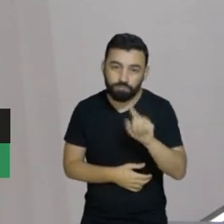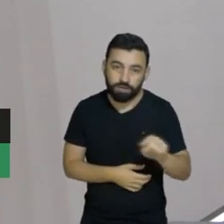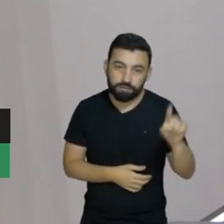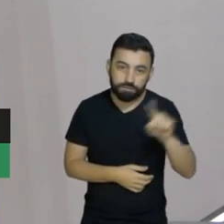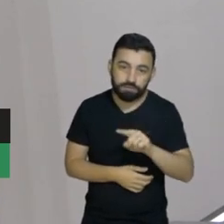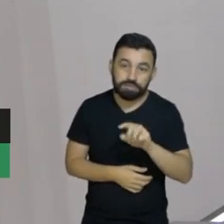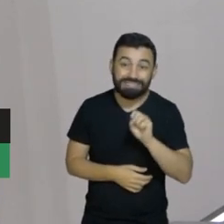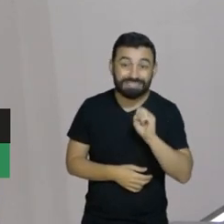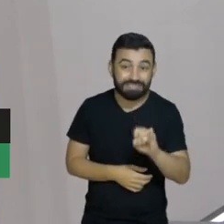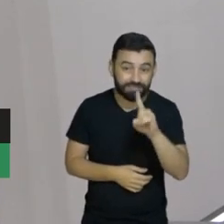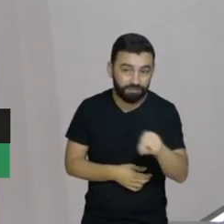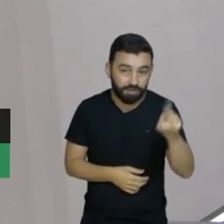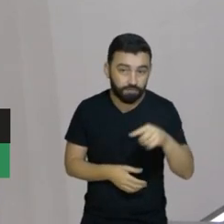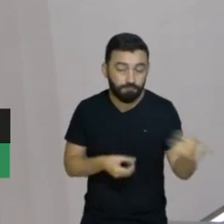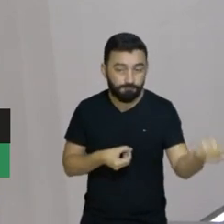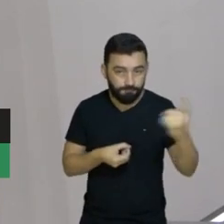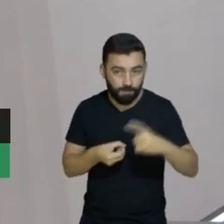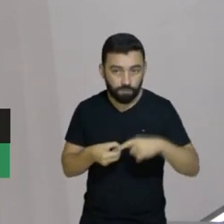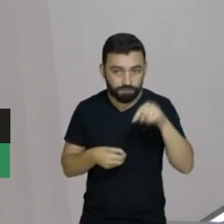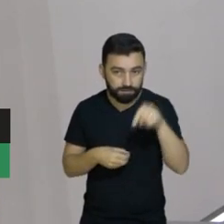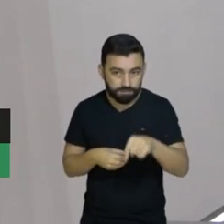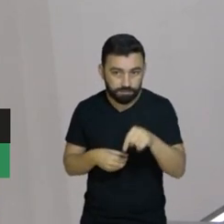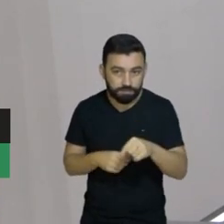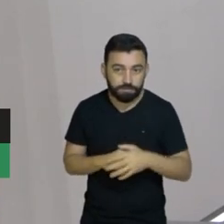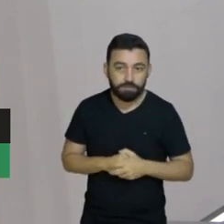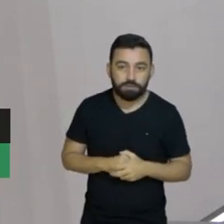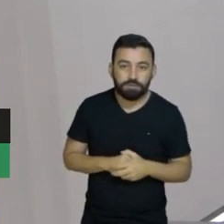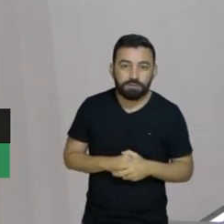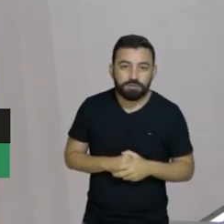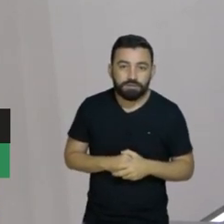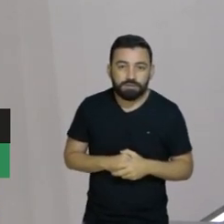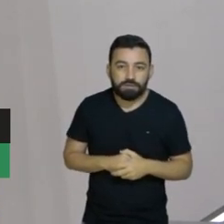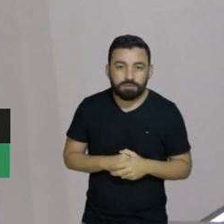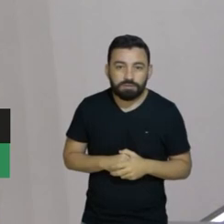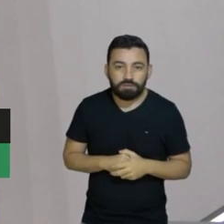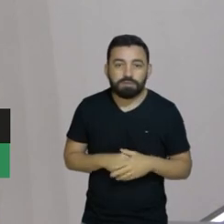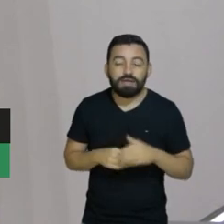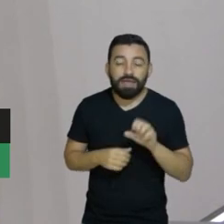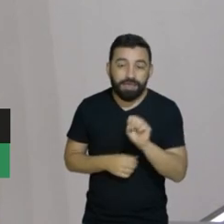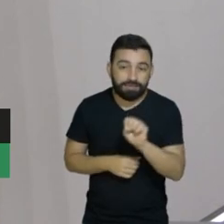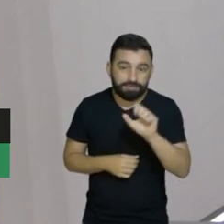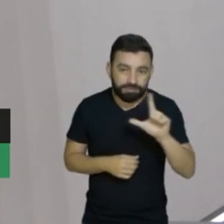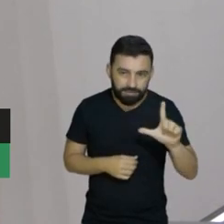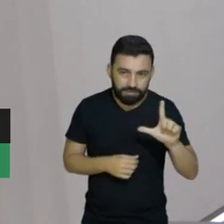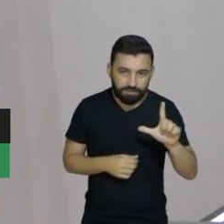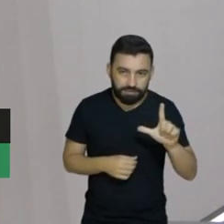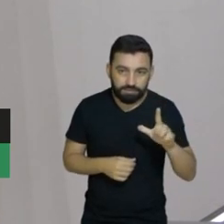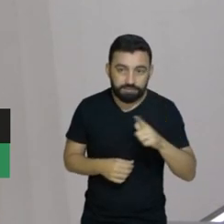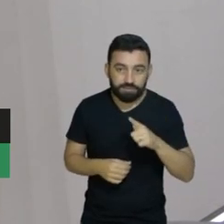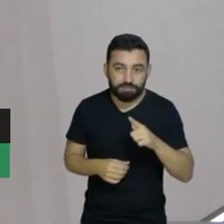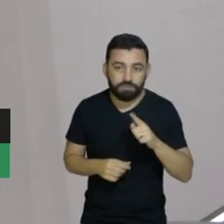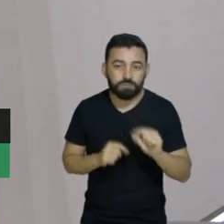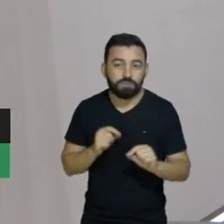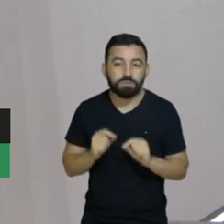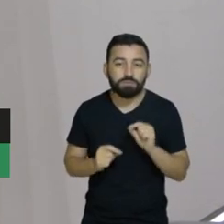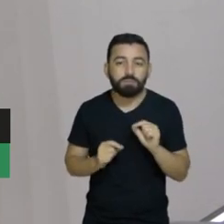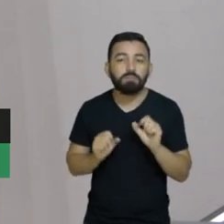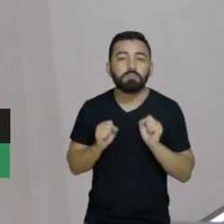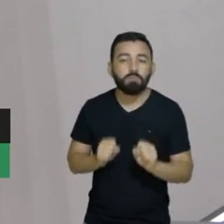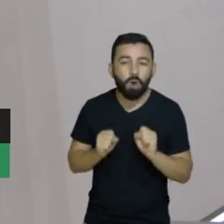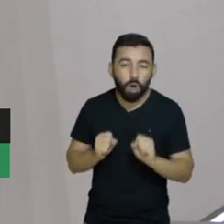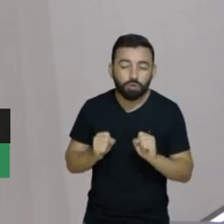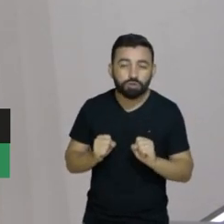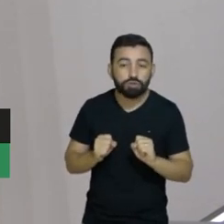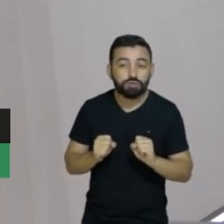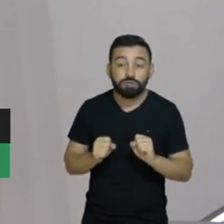for vetado, retornar à casa, enfim. O fato é que uma SL, uma sugestão legislativa, pode se